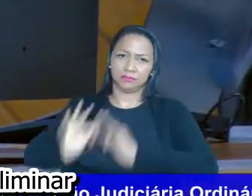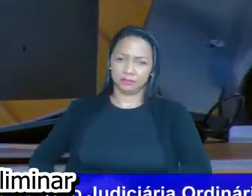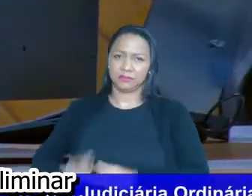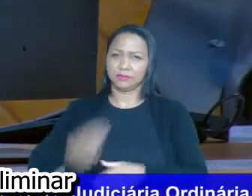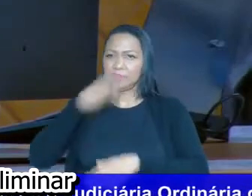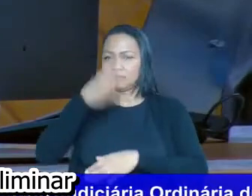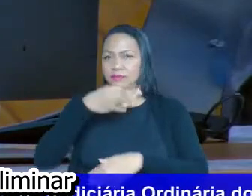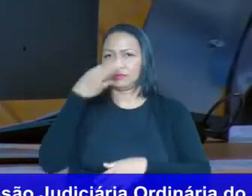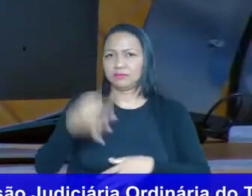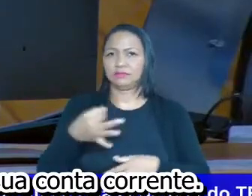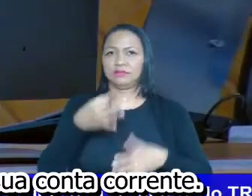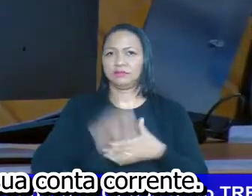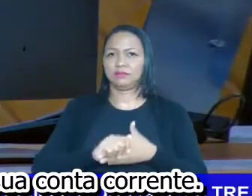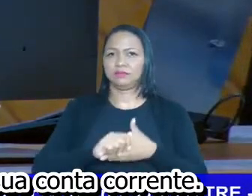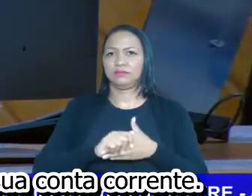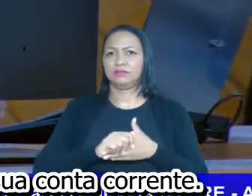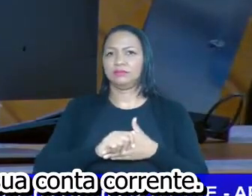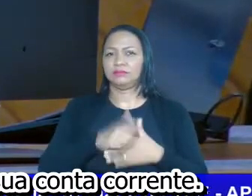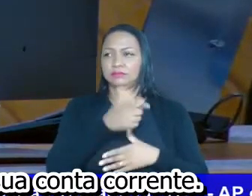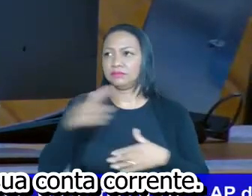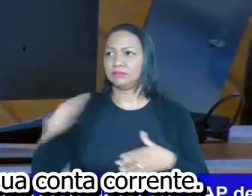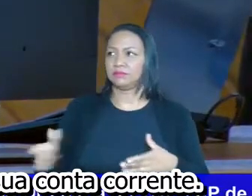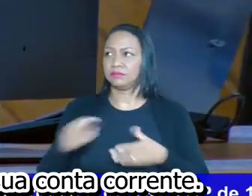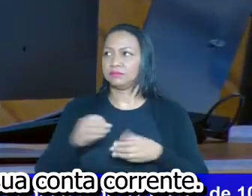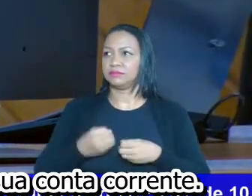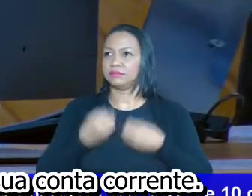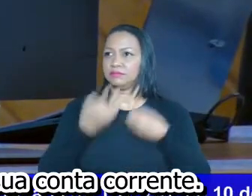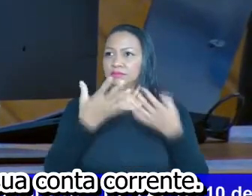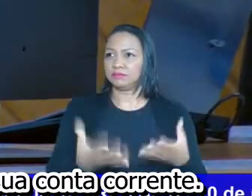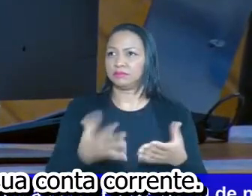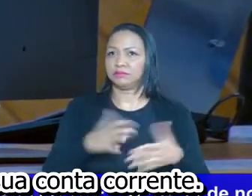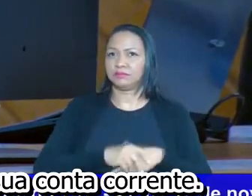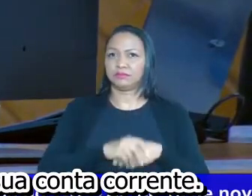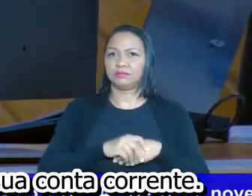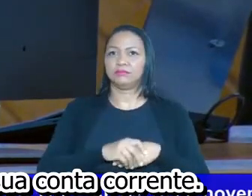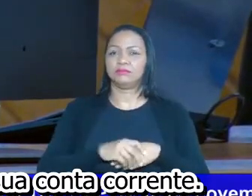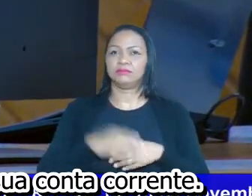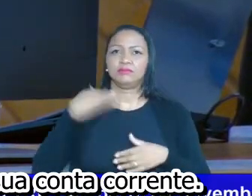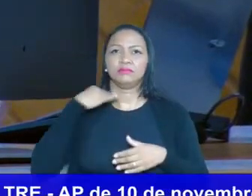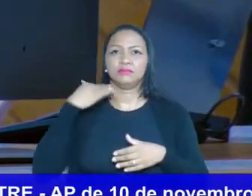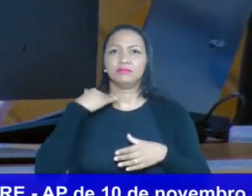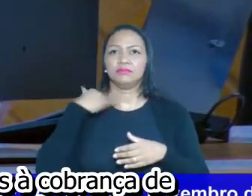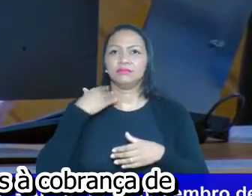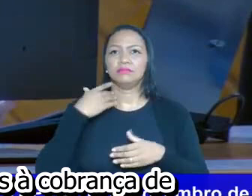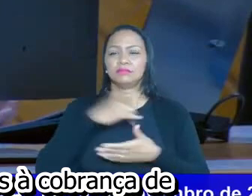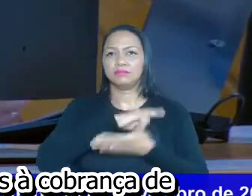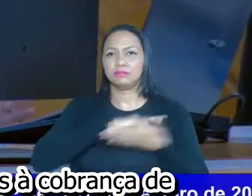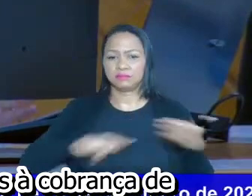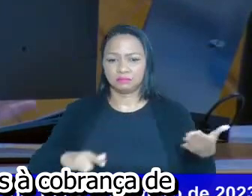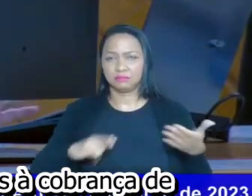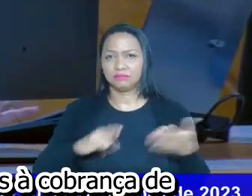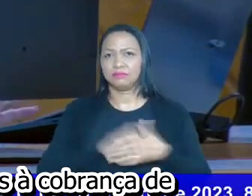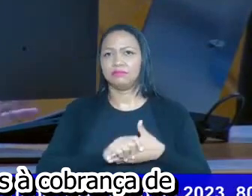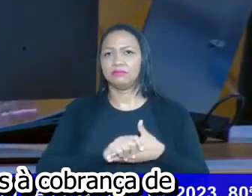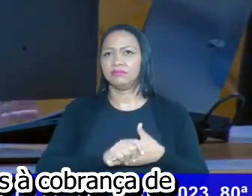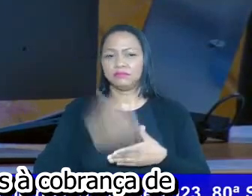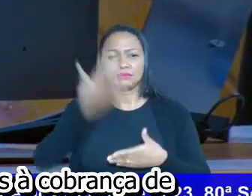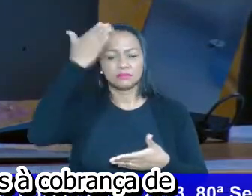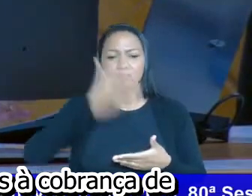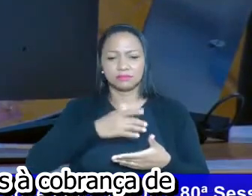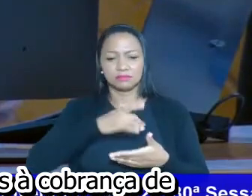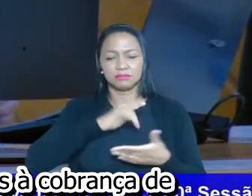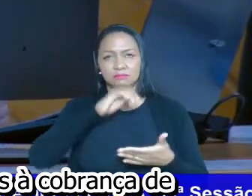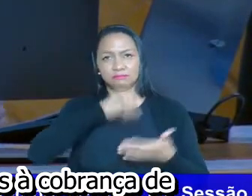parecer preliminar, o partido ele não havia apresentado o extrato bancário de sua conta corrente. Então, além também de alguns